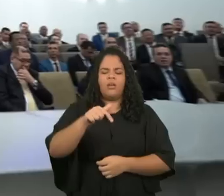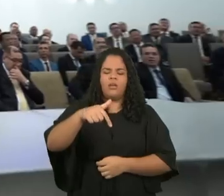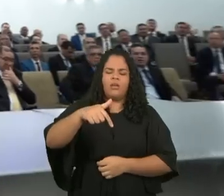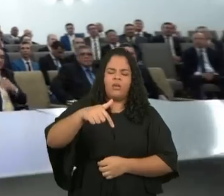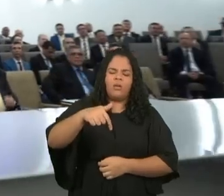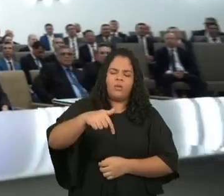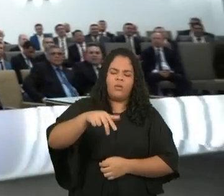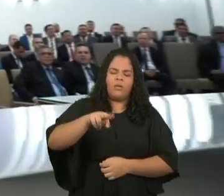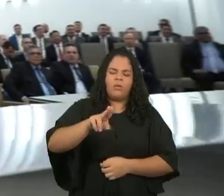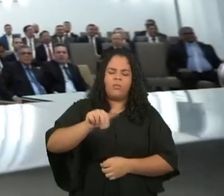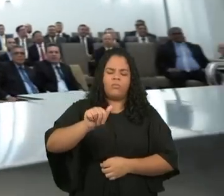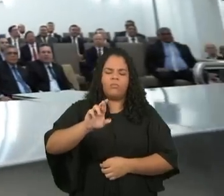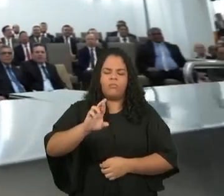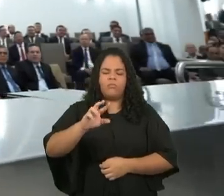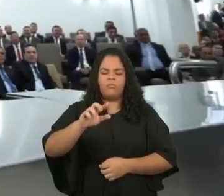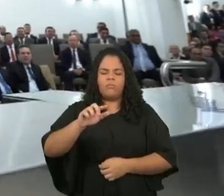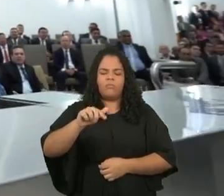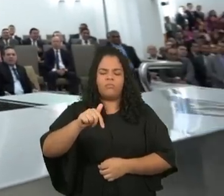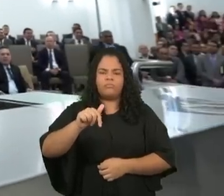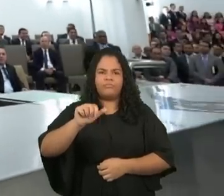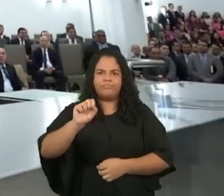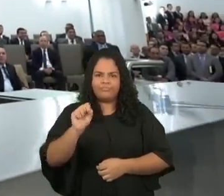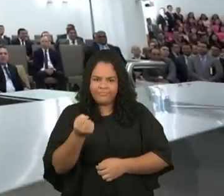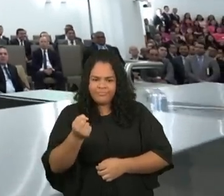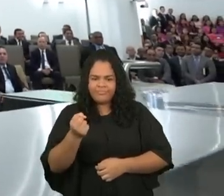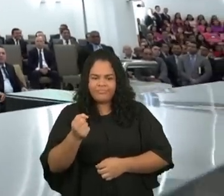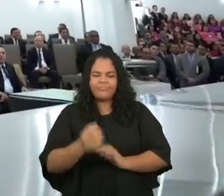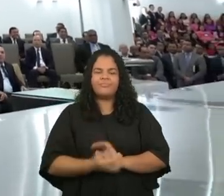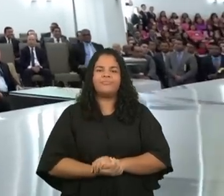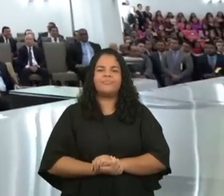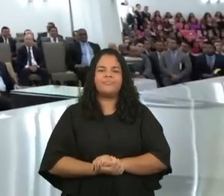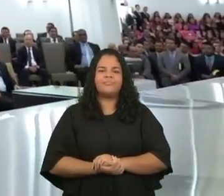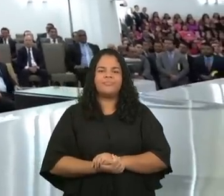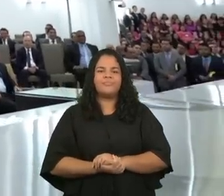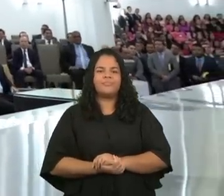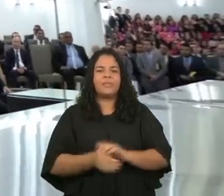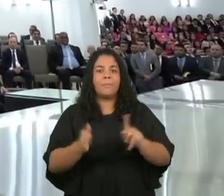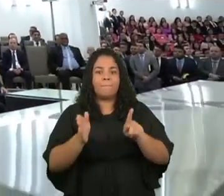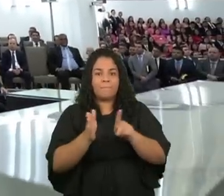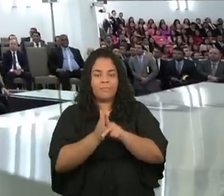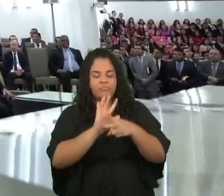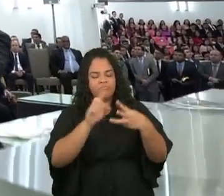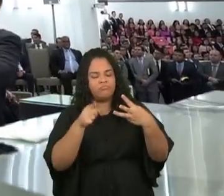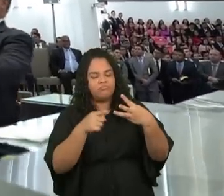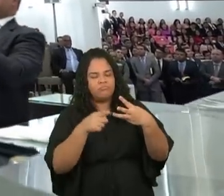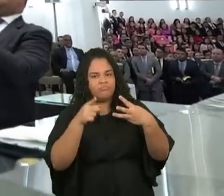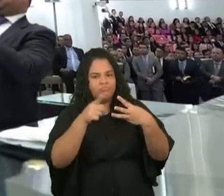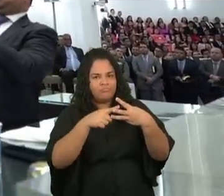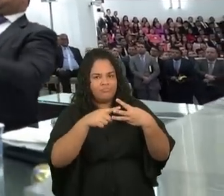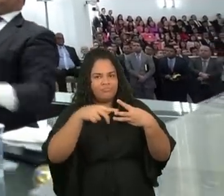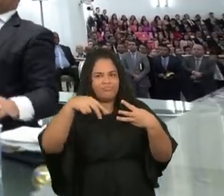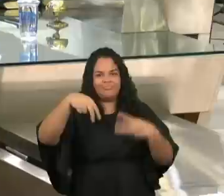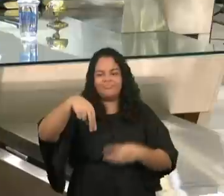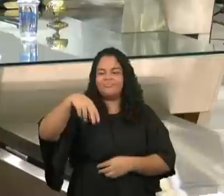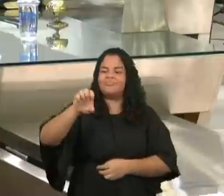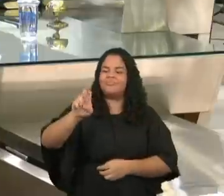quarks é a menor parte do nêutron e do próton. E como é que é? Quero ver se esse negócio